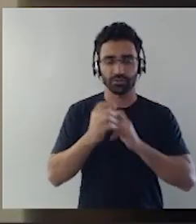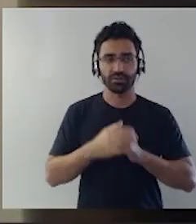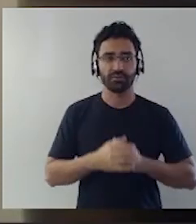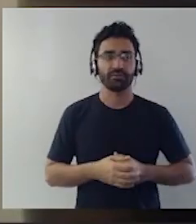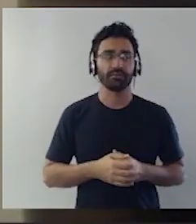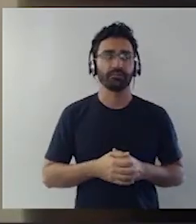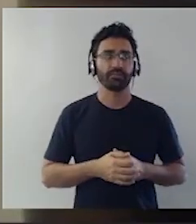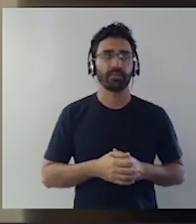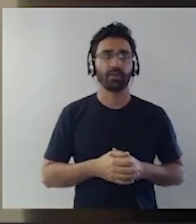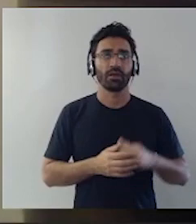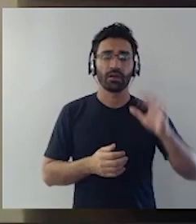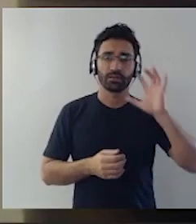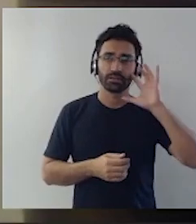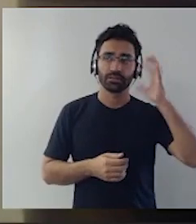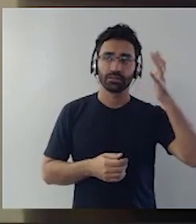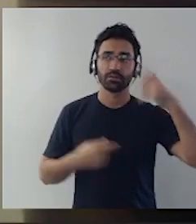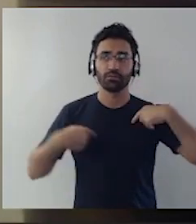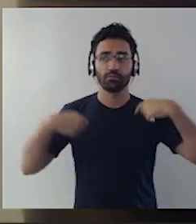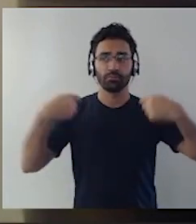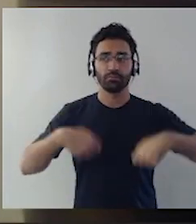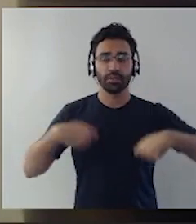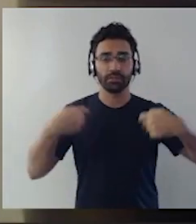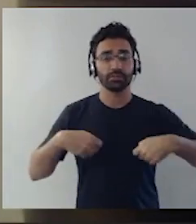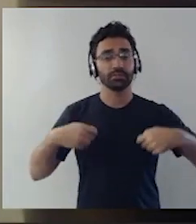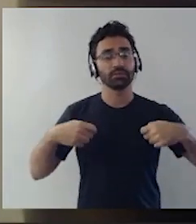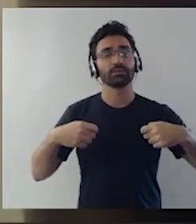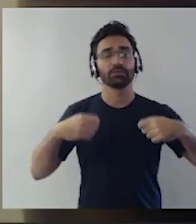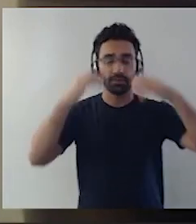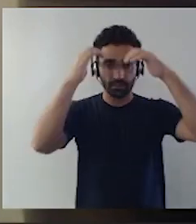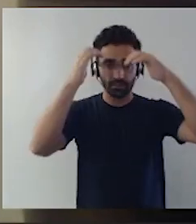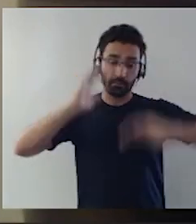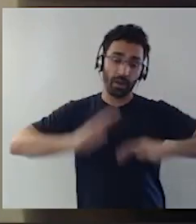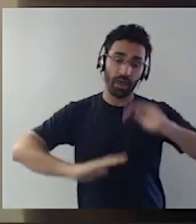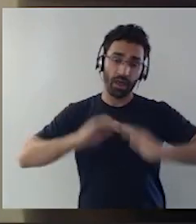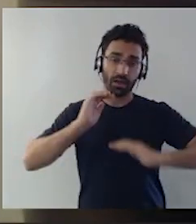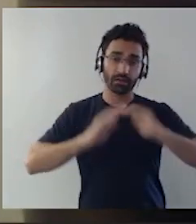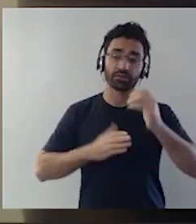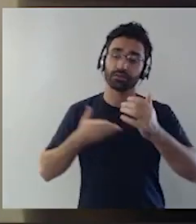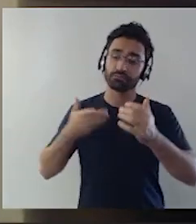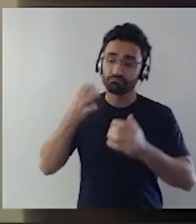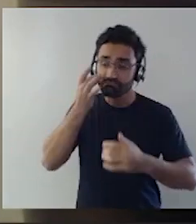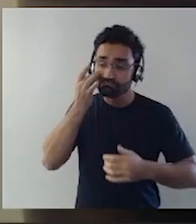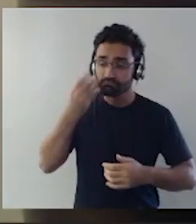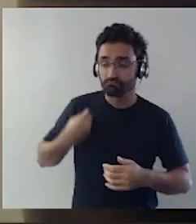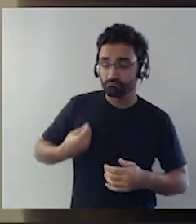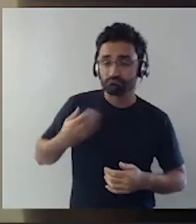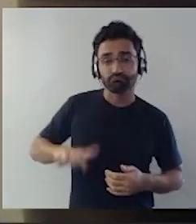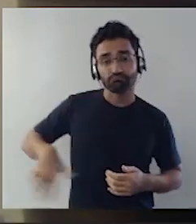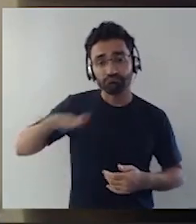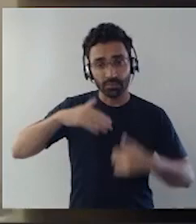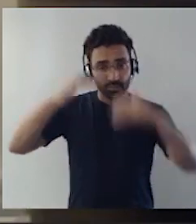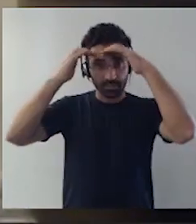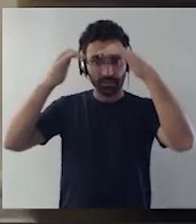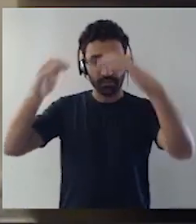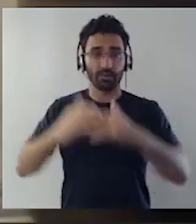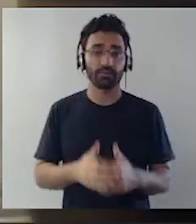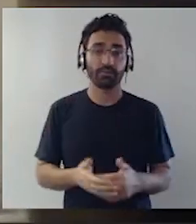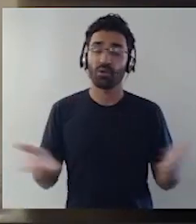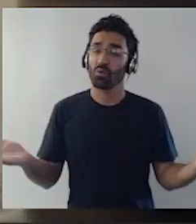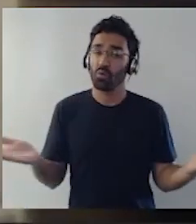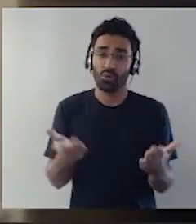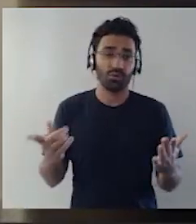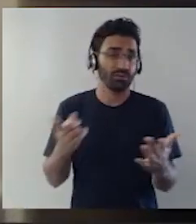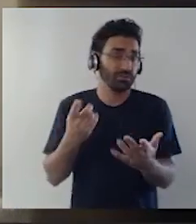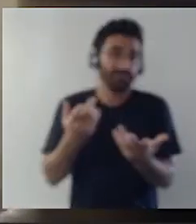devem se pautar nesse aspecto pragmático, né? Estamos, obviamente, diante de uma situação